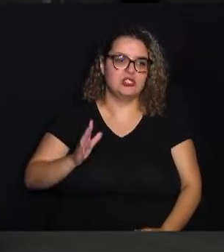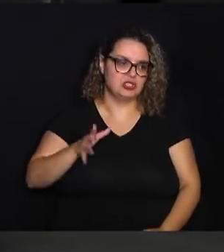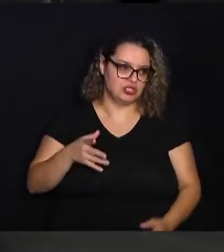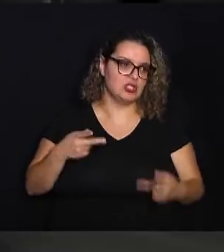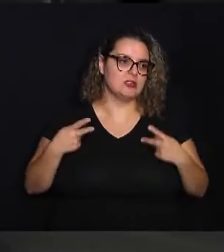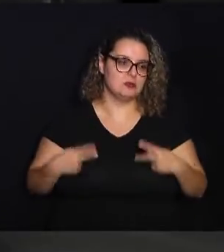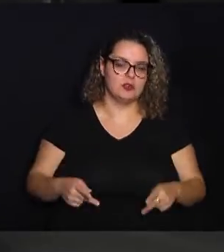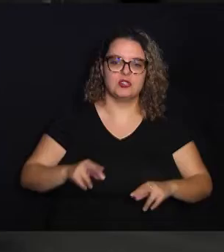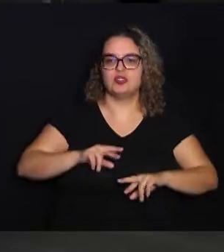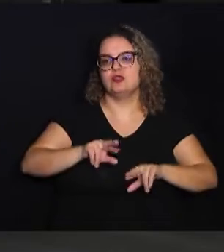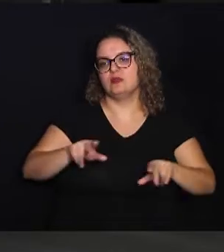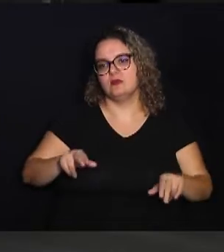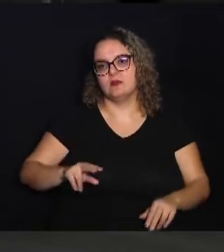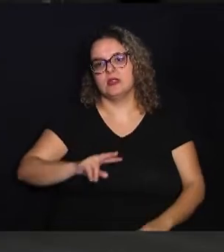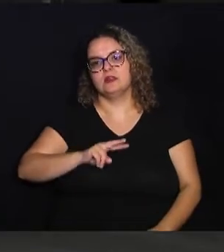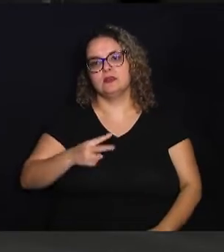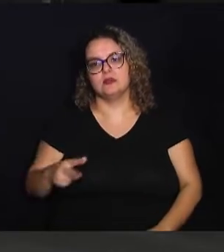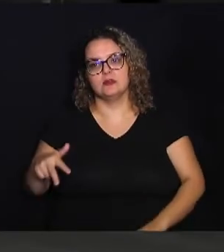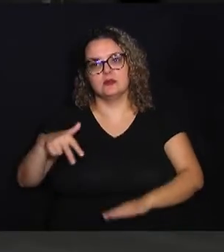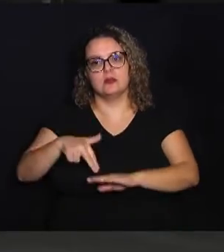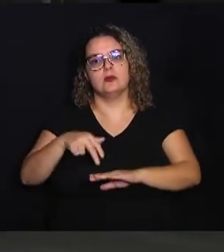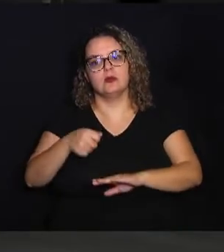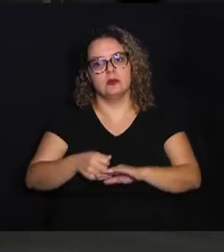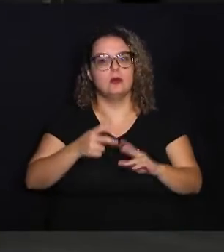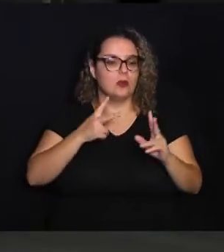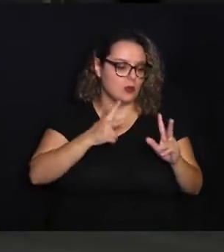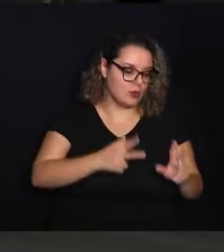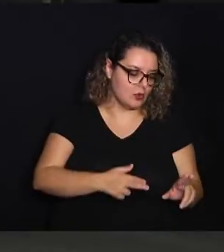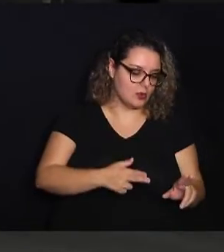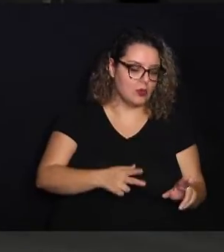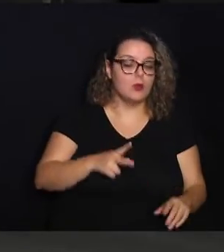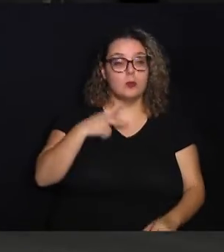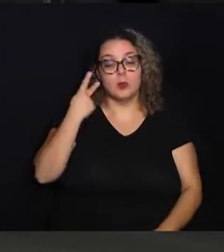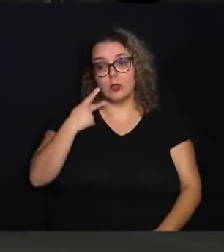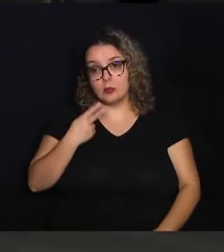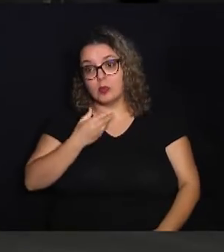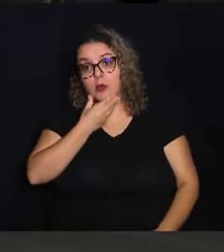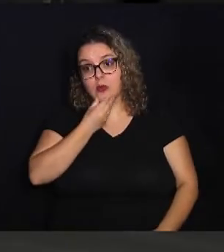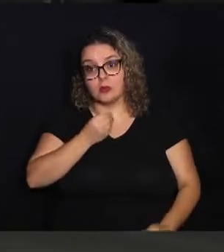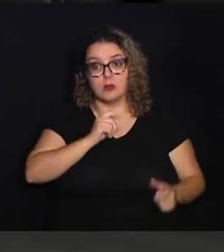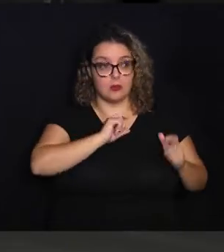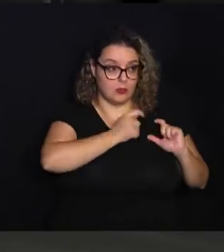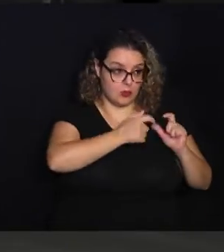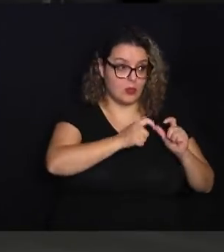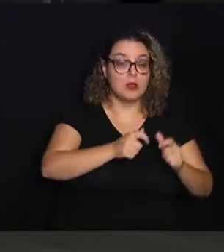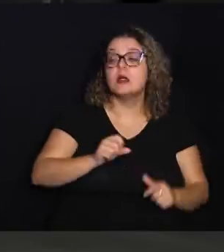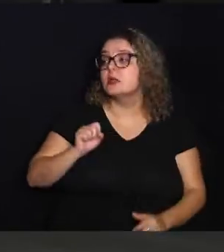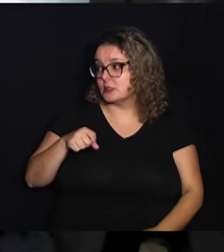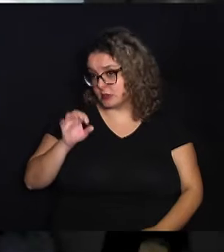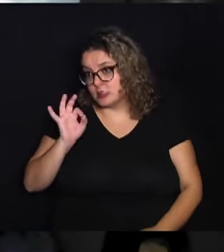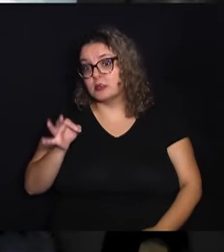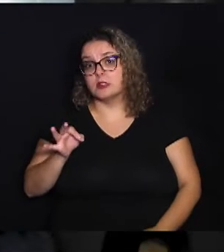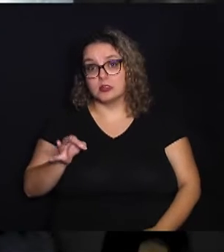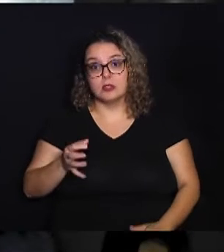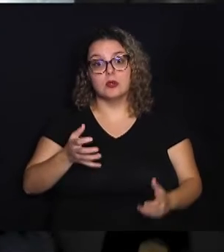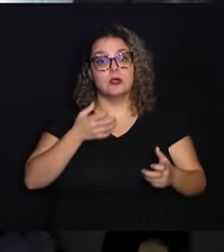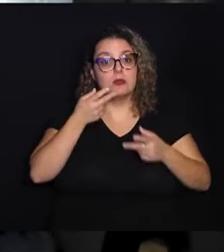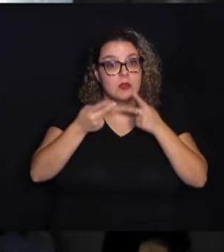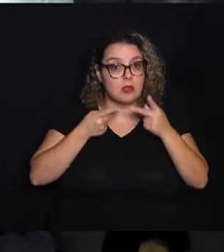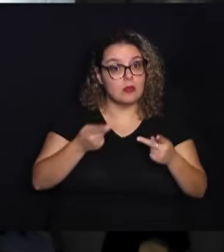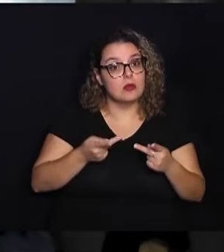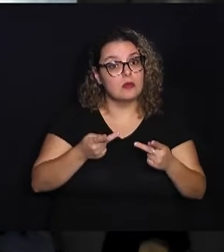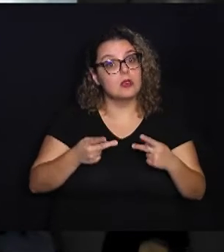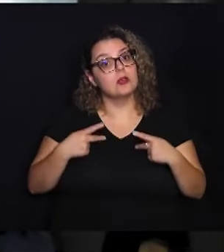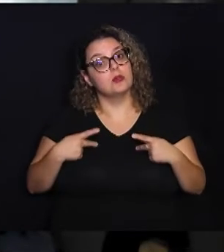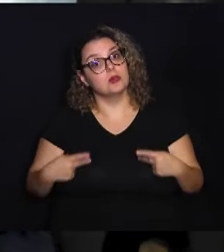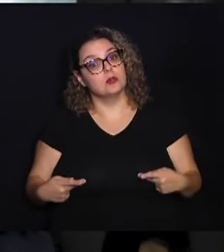posicionou várias vezes na tribuna como um político e um homem conservador. Exatamente. E eu queria que o senhor falasse desse